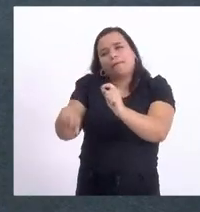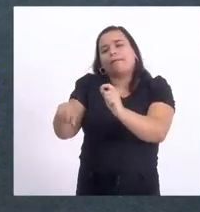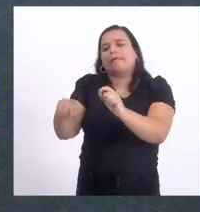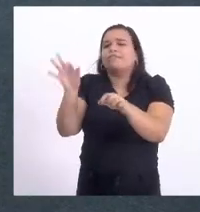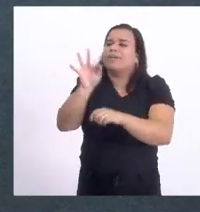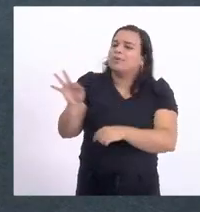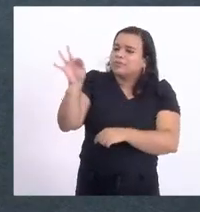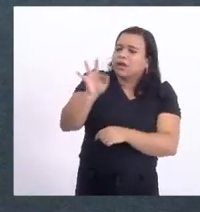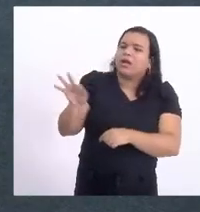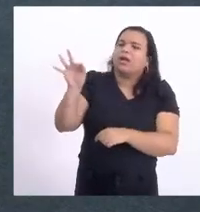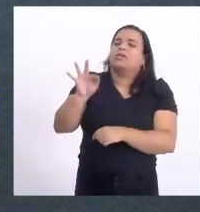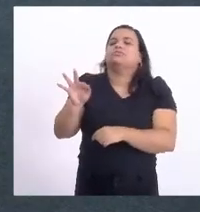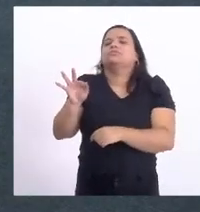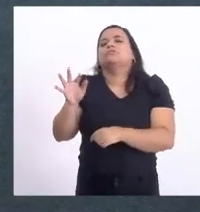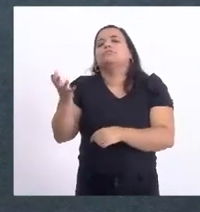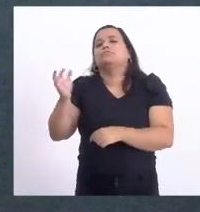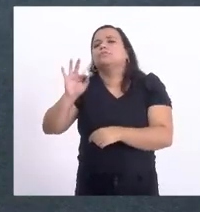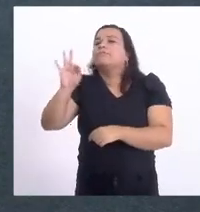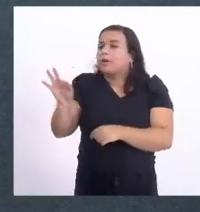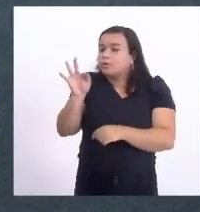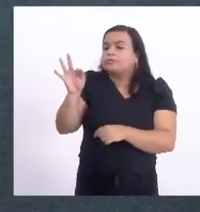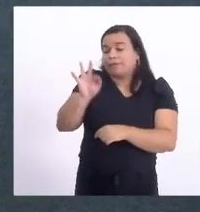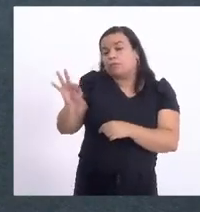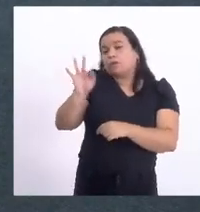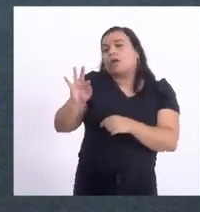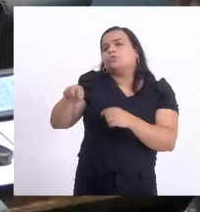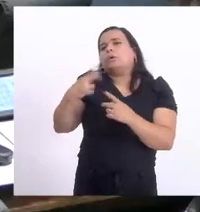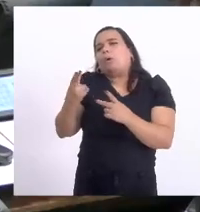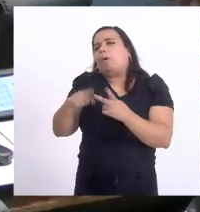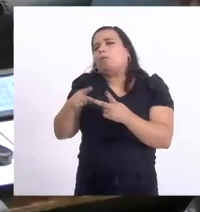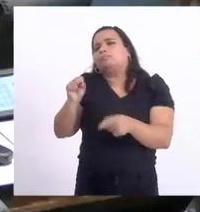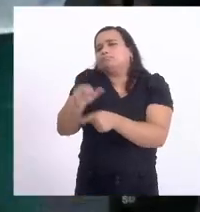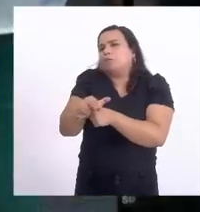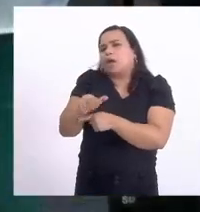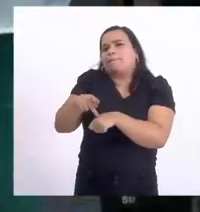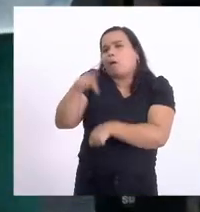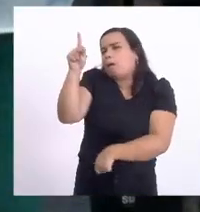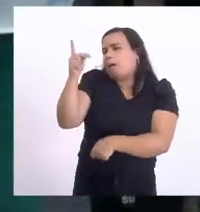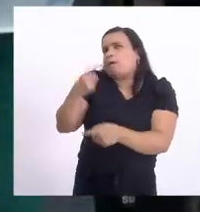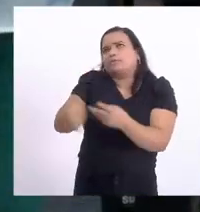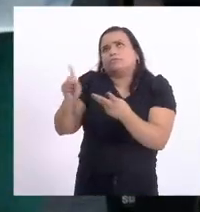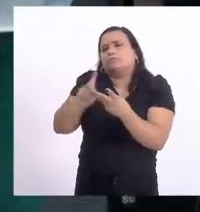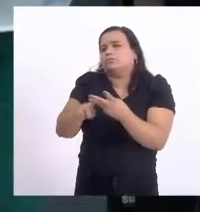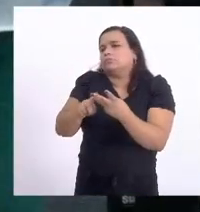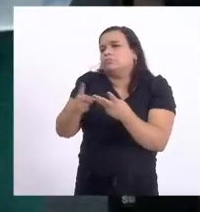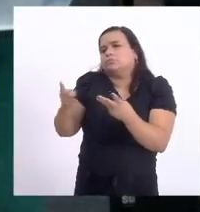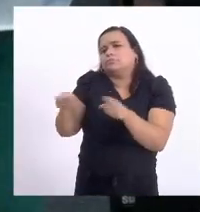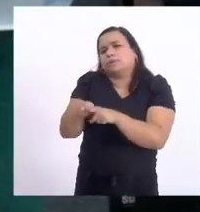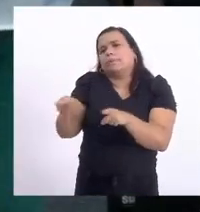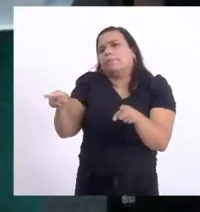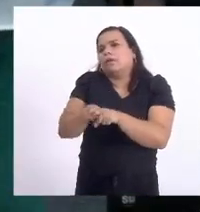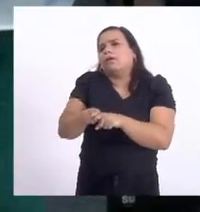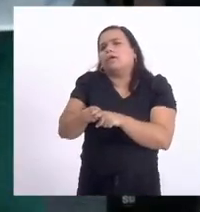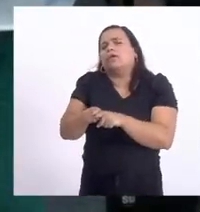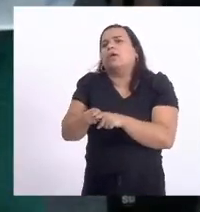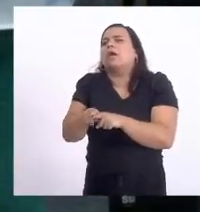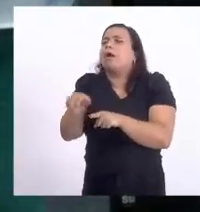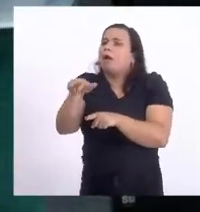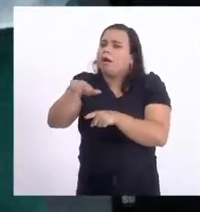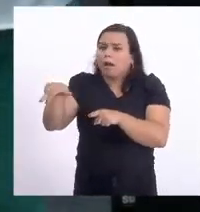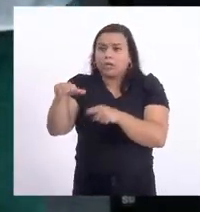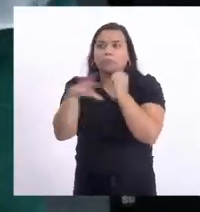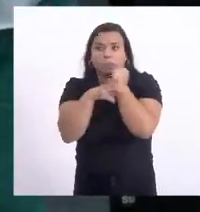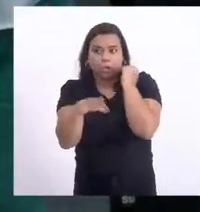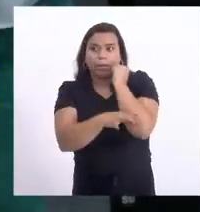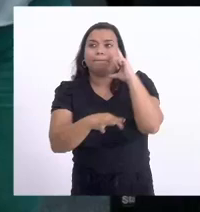seja pela ocupação de vagas ociosas na graduação e na pós-graduação, seja por mecanismos menos